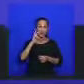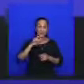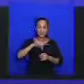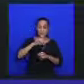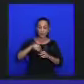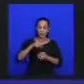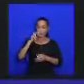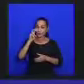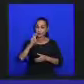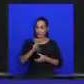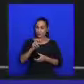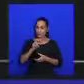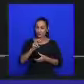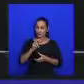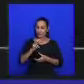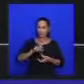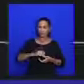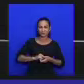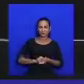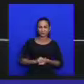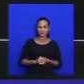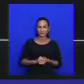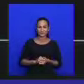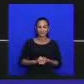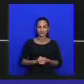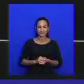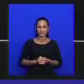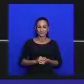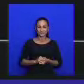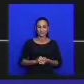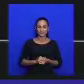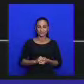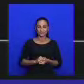Lembrando que são 5 números.